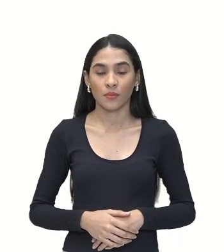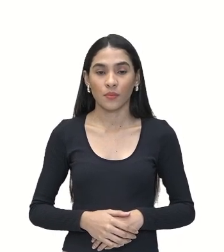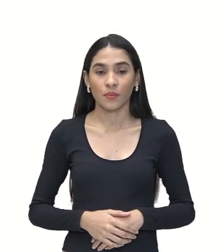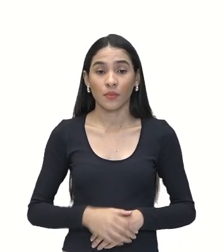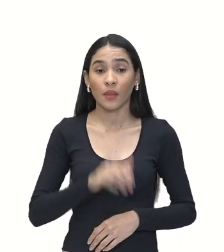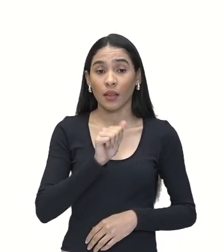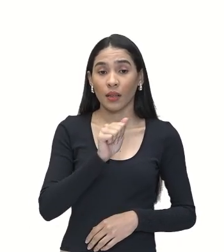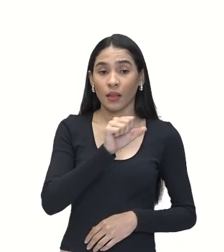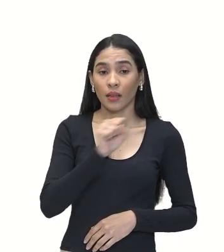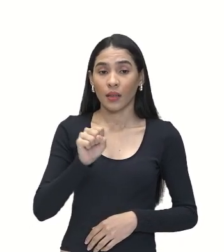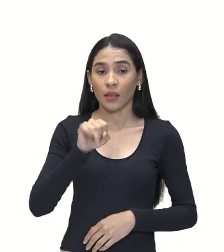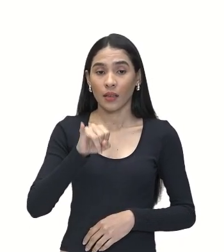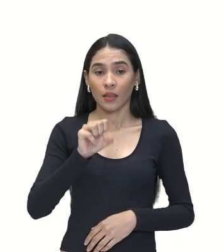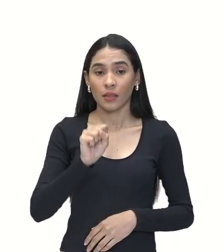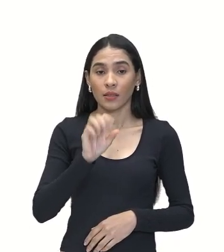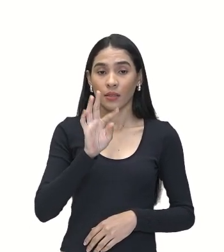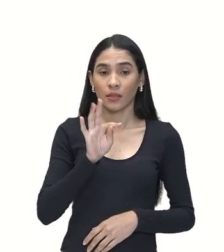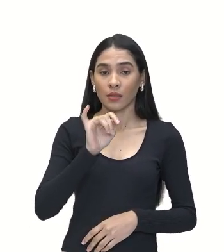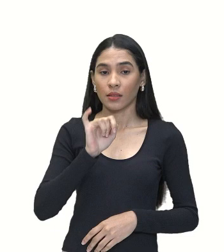assistiu